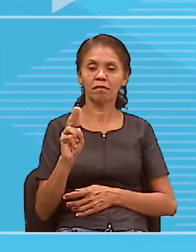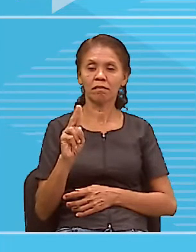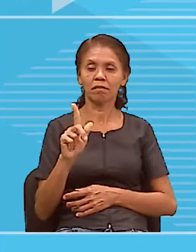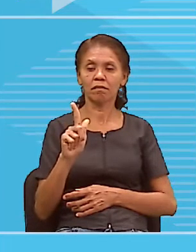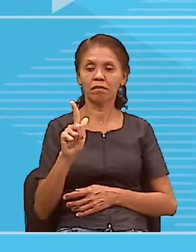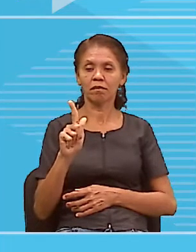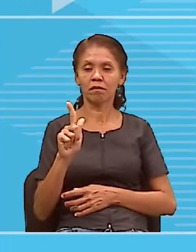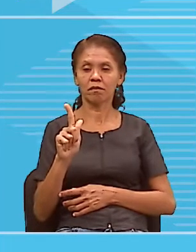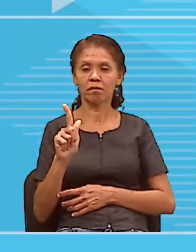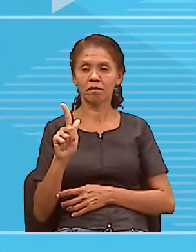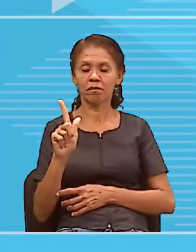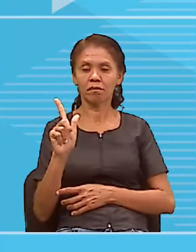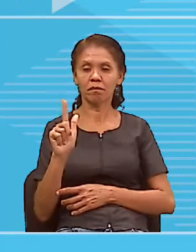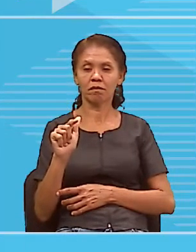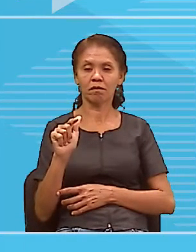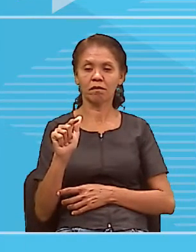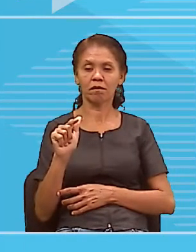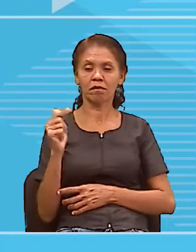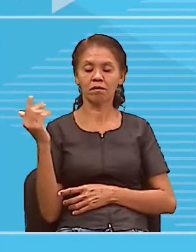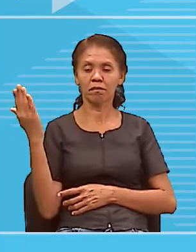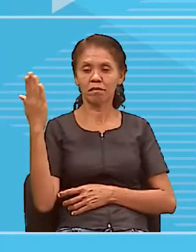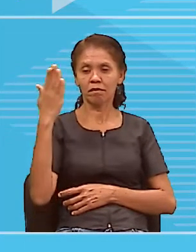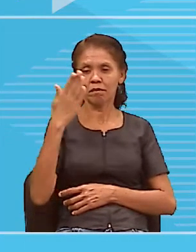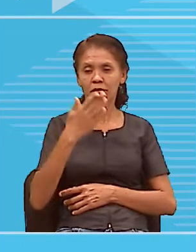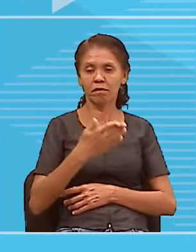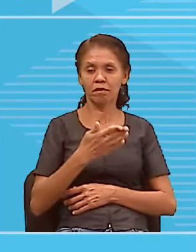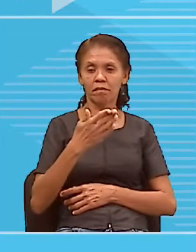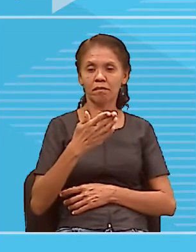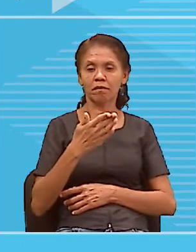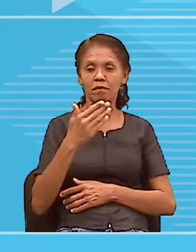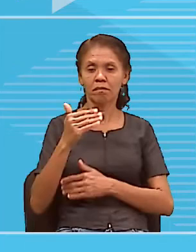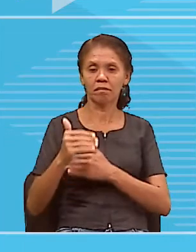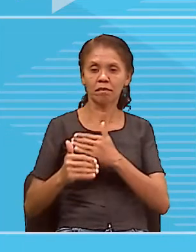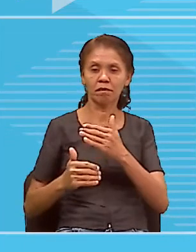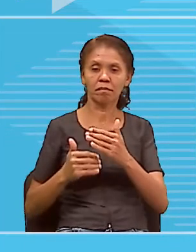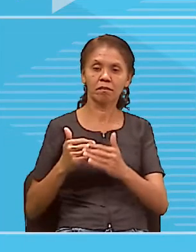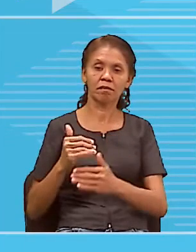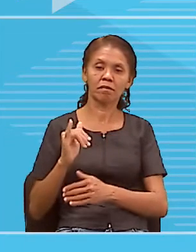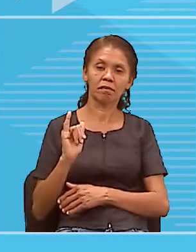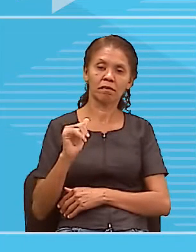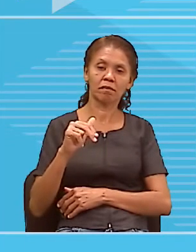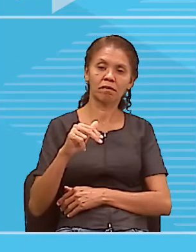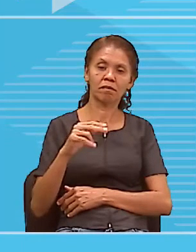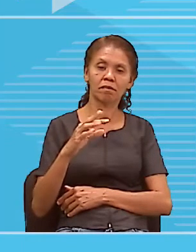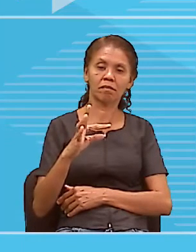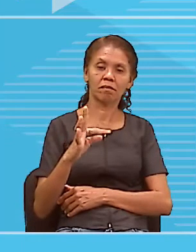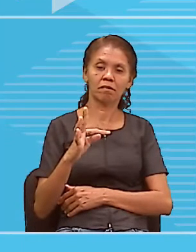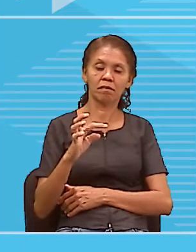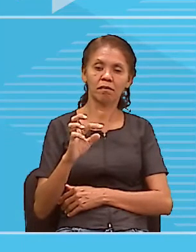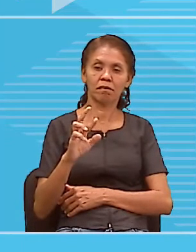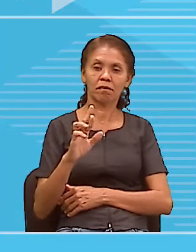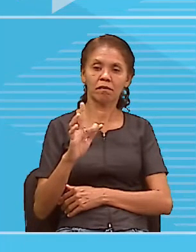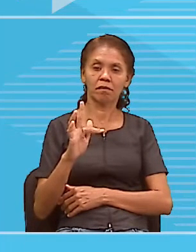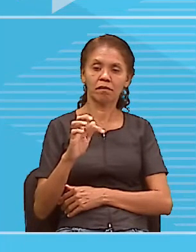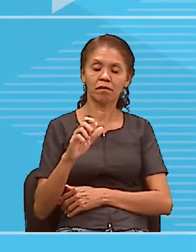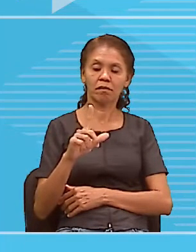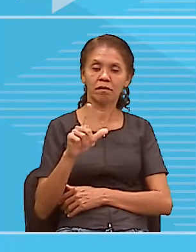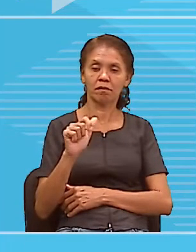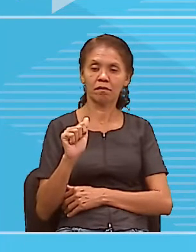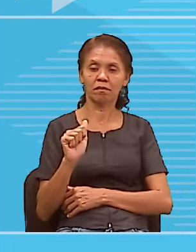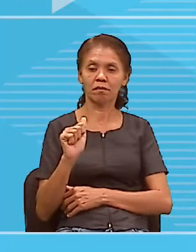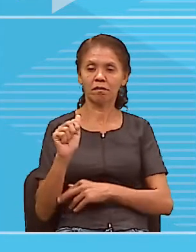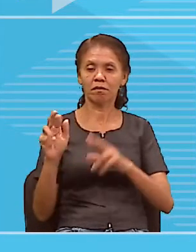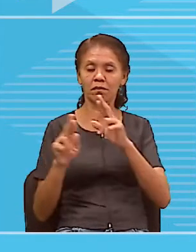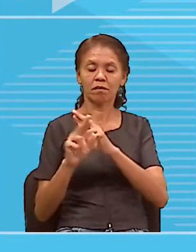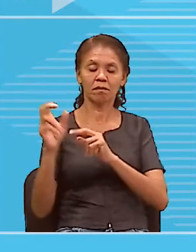experimento que provava esses fenômenos de interferência para a luz